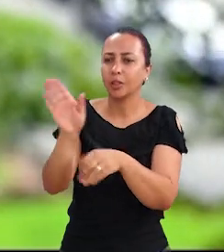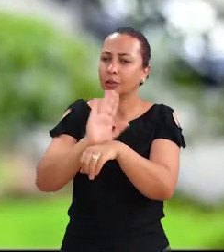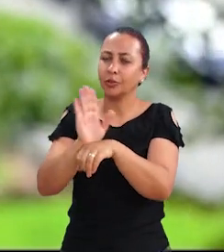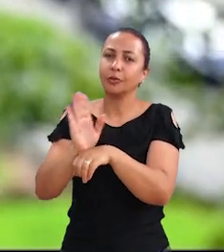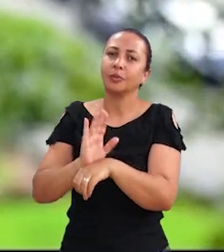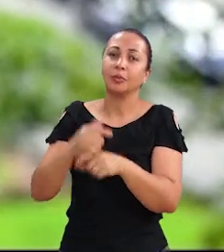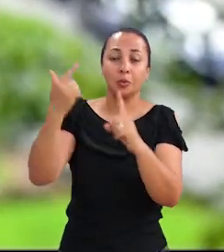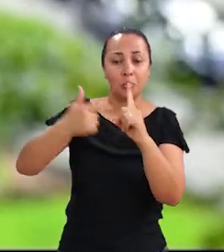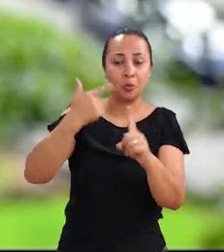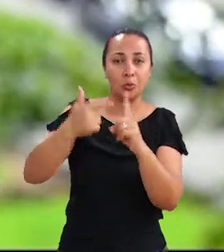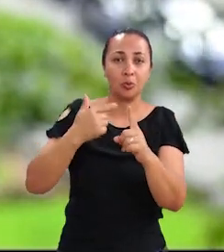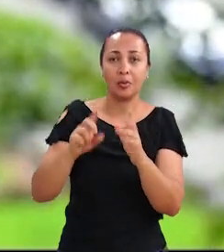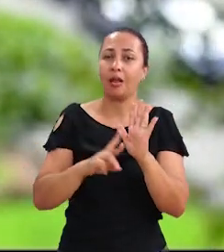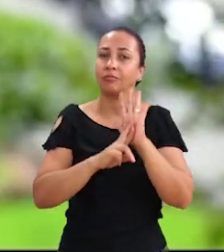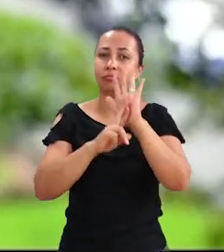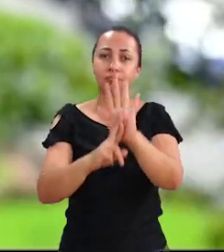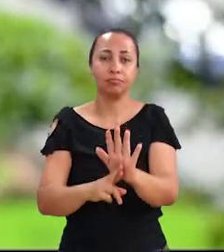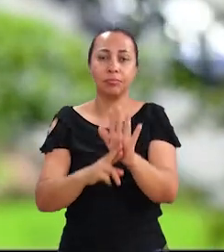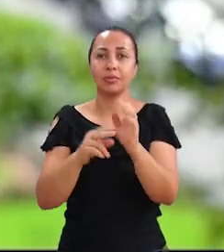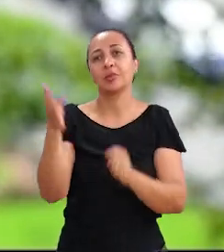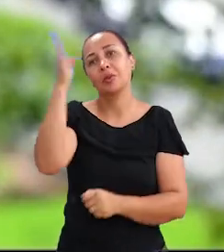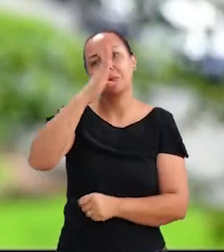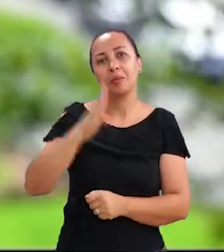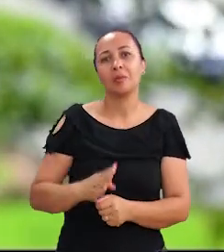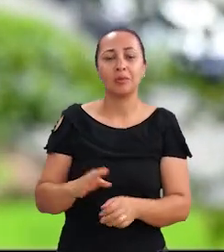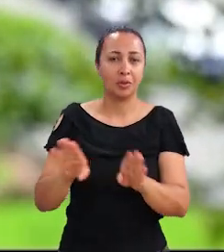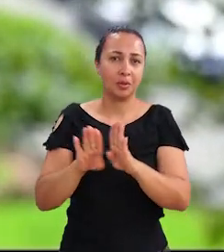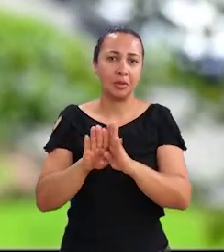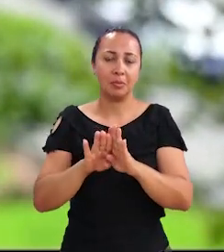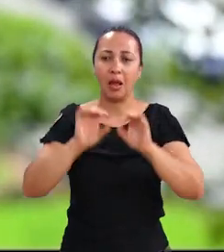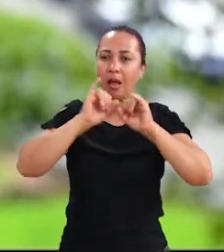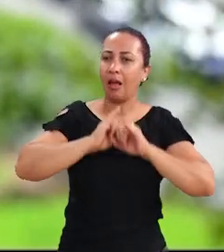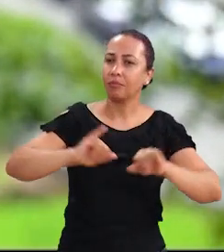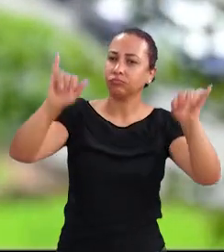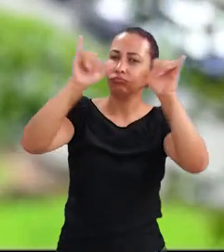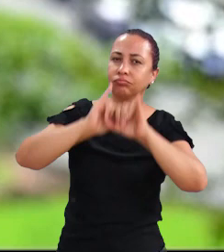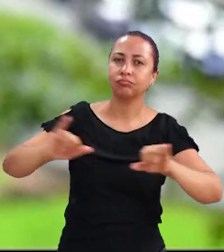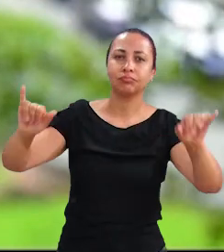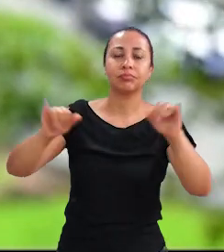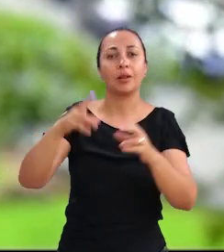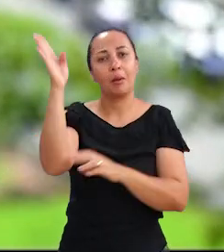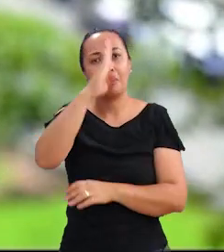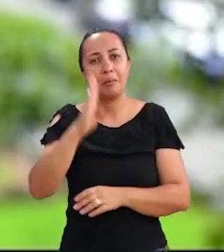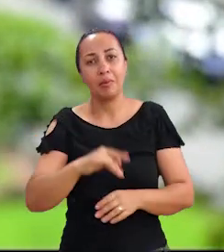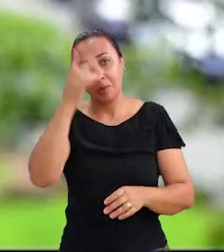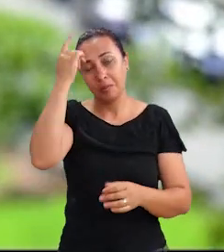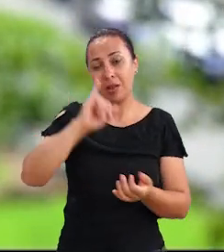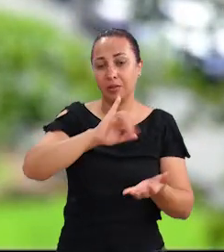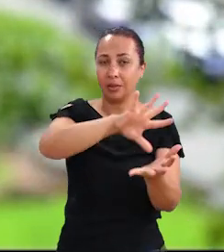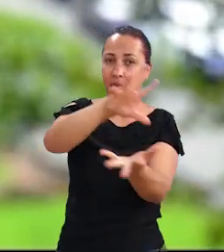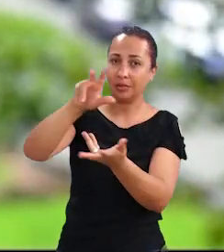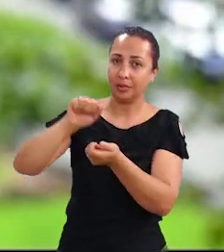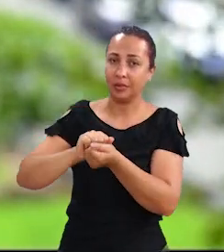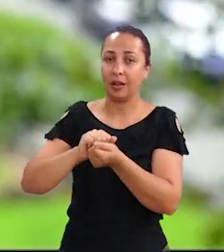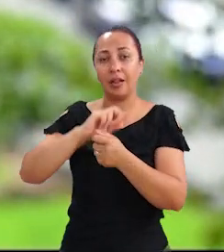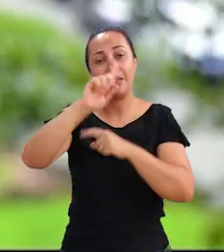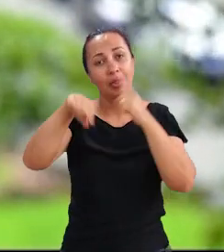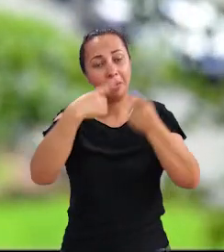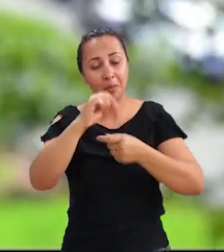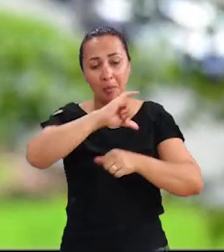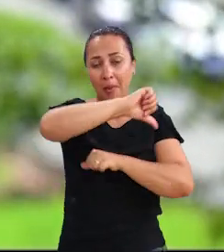de filmes produzidos que representam o Brasil e distribuem a imagem do Brasil para o exterior, passando para o momento